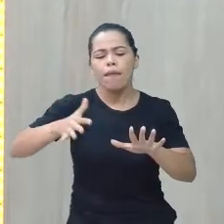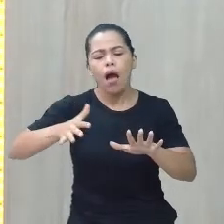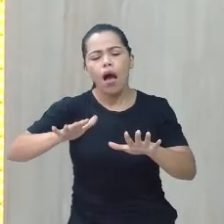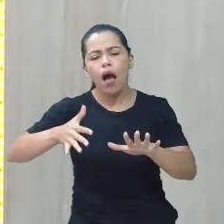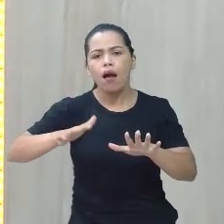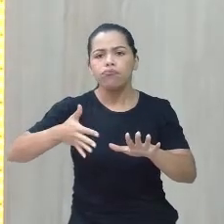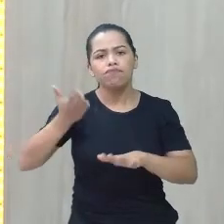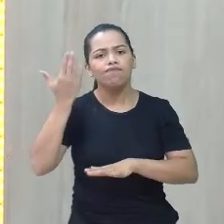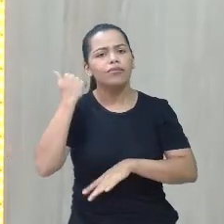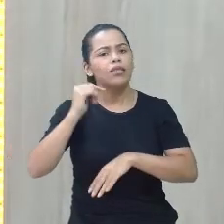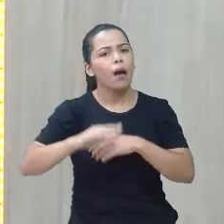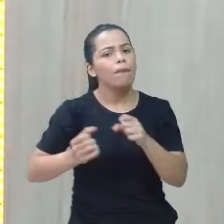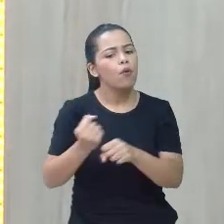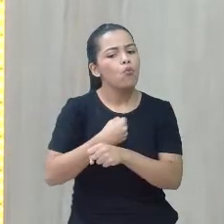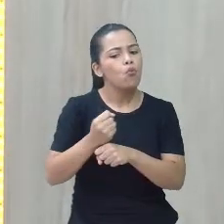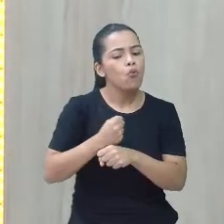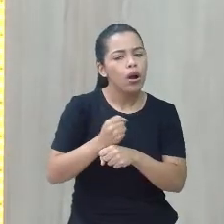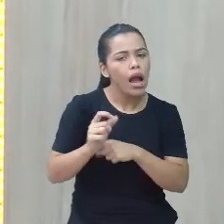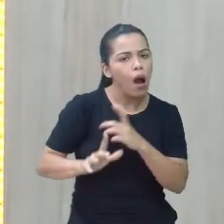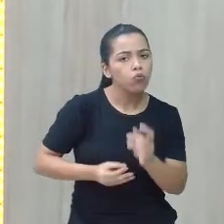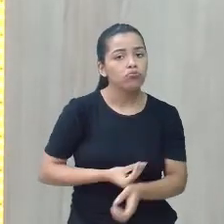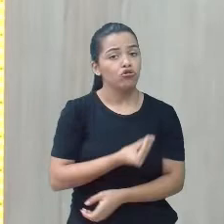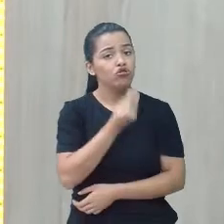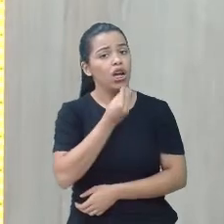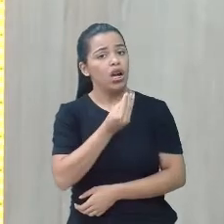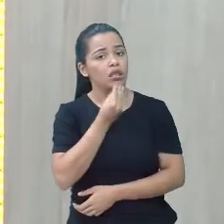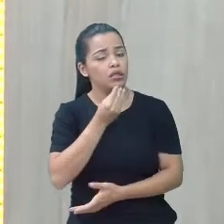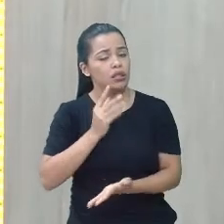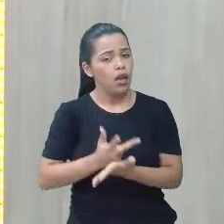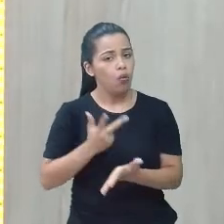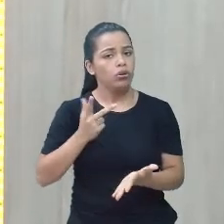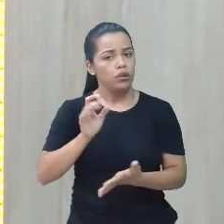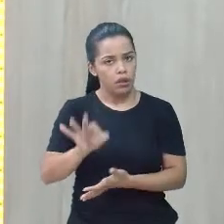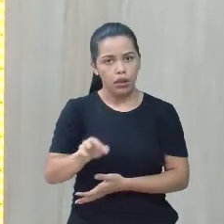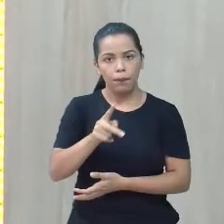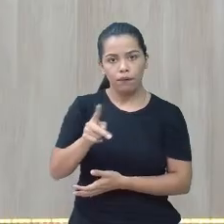a gente consegue fazer um cálculo da chance disso acontecer, né, professor?